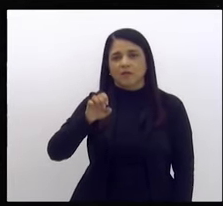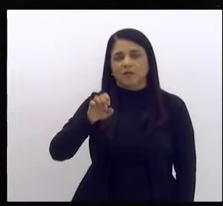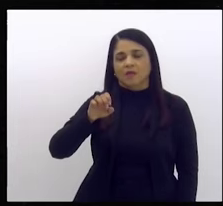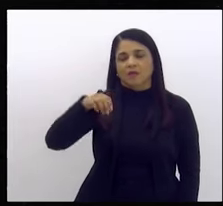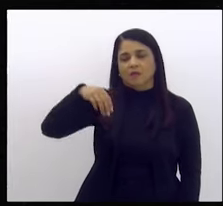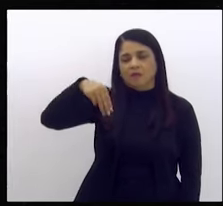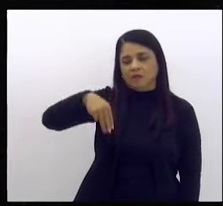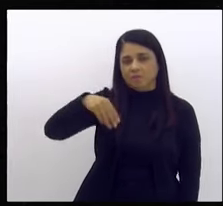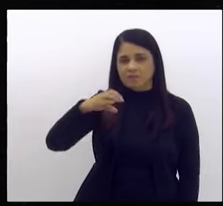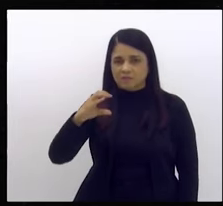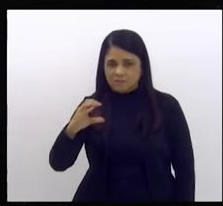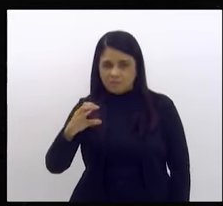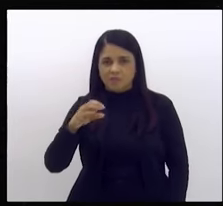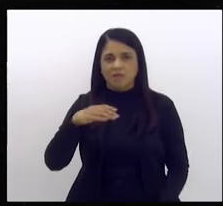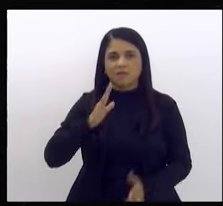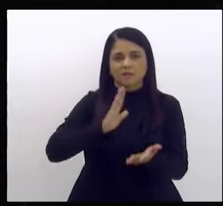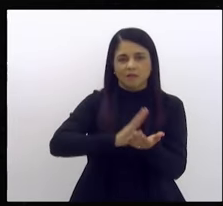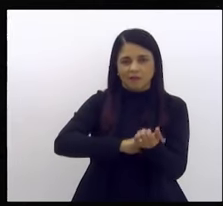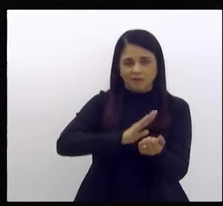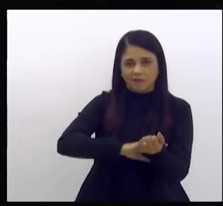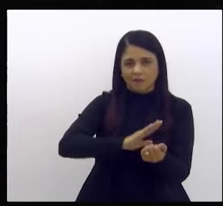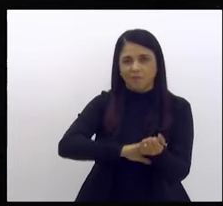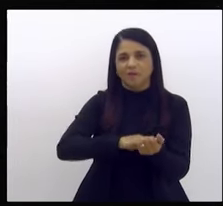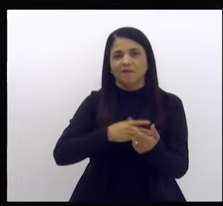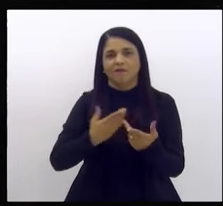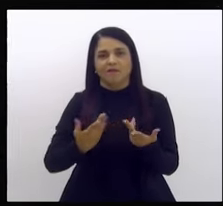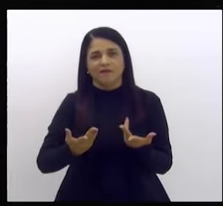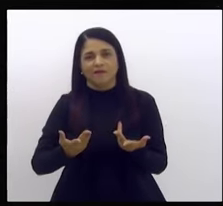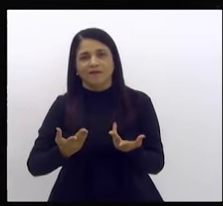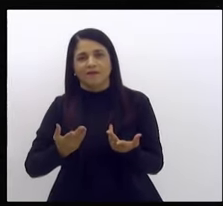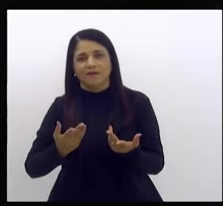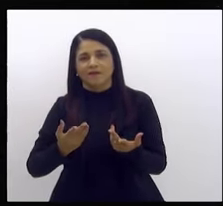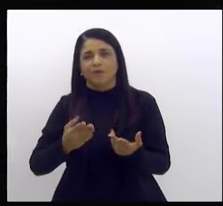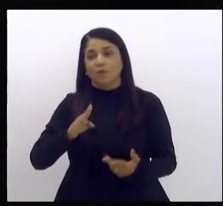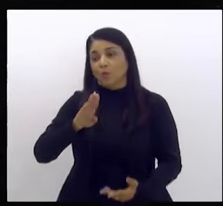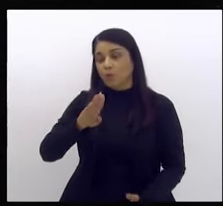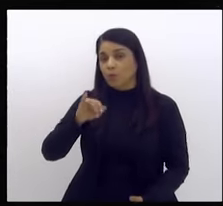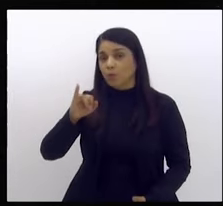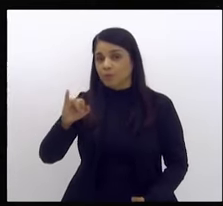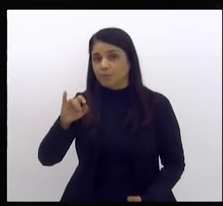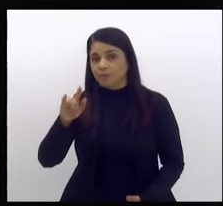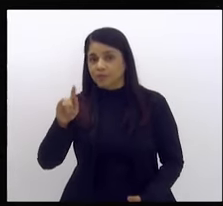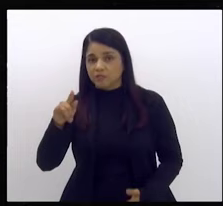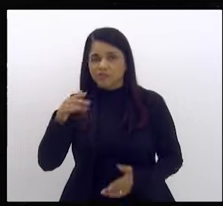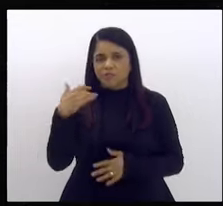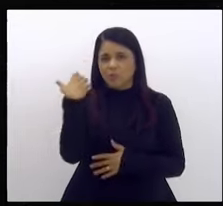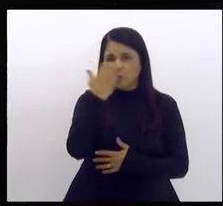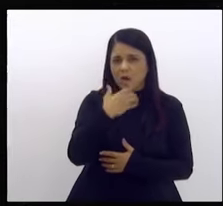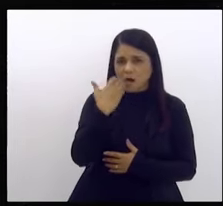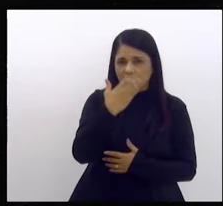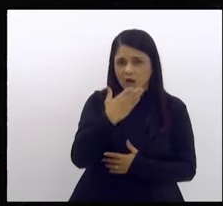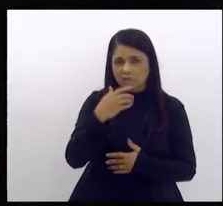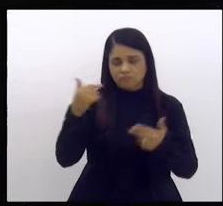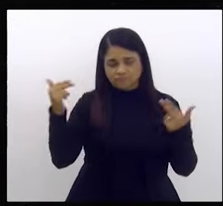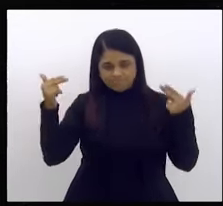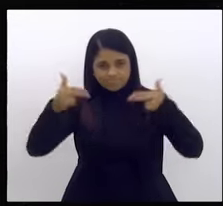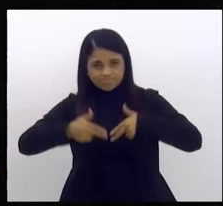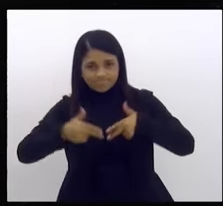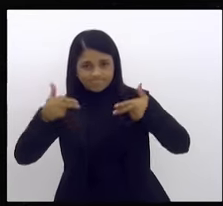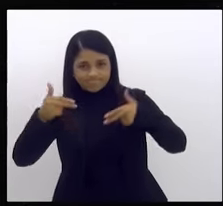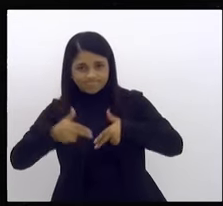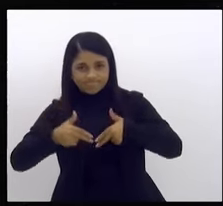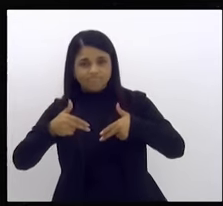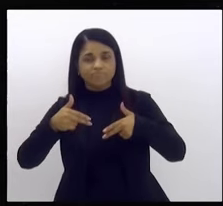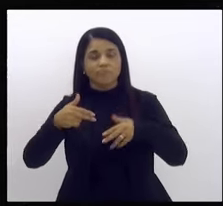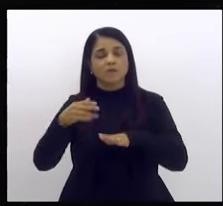MC da rima, o quanto que o beat e o canto são parte de uma elevação